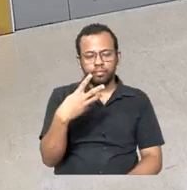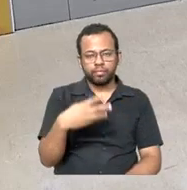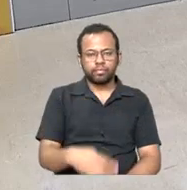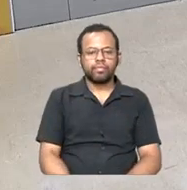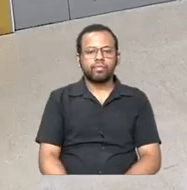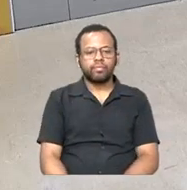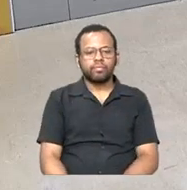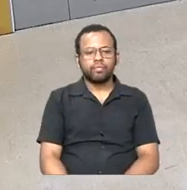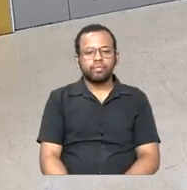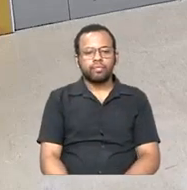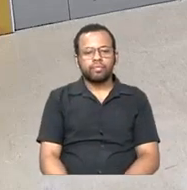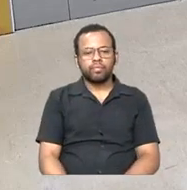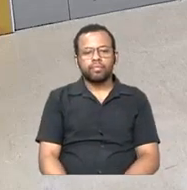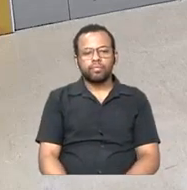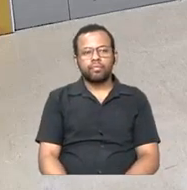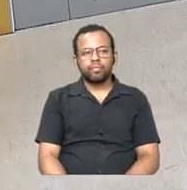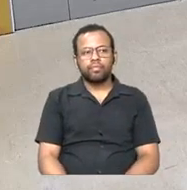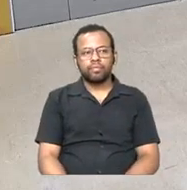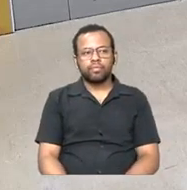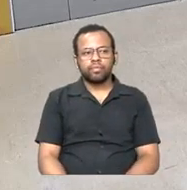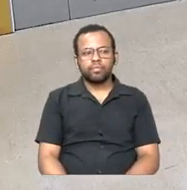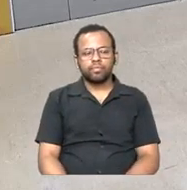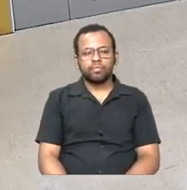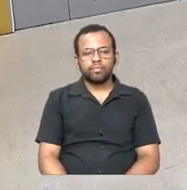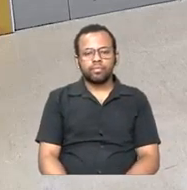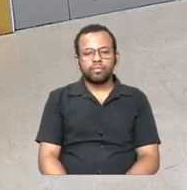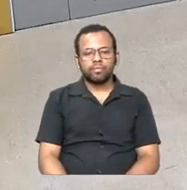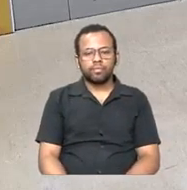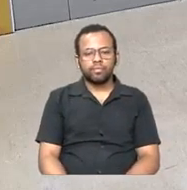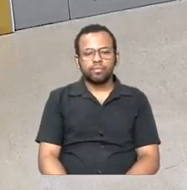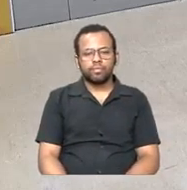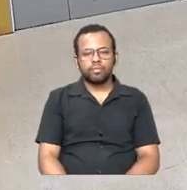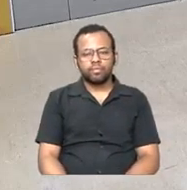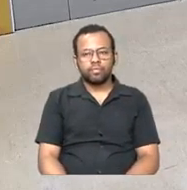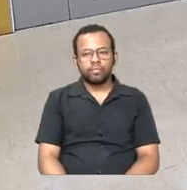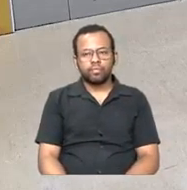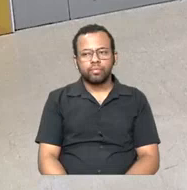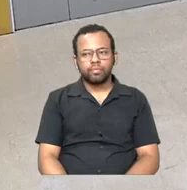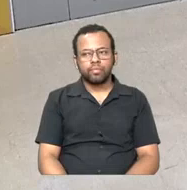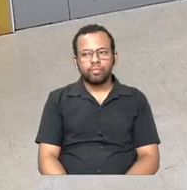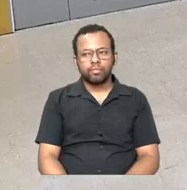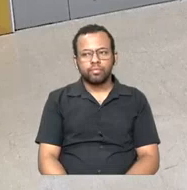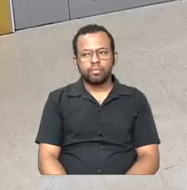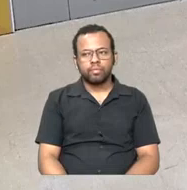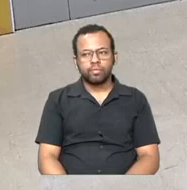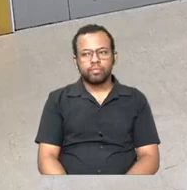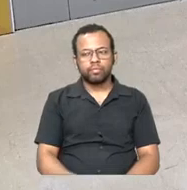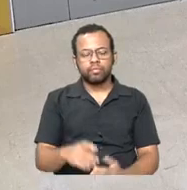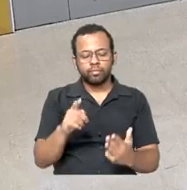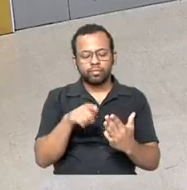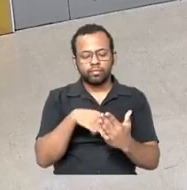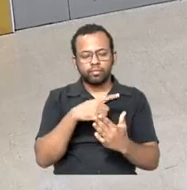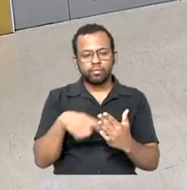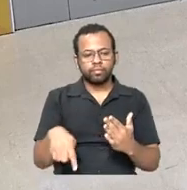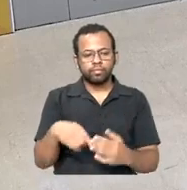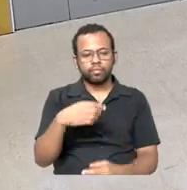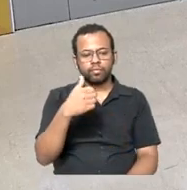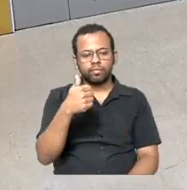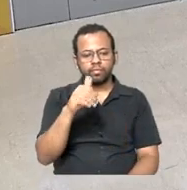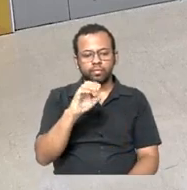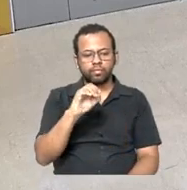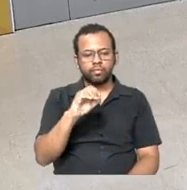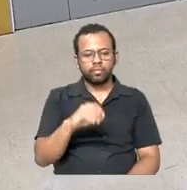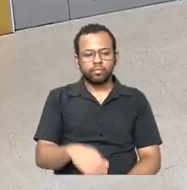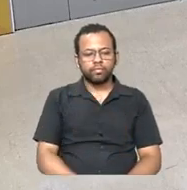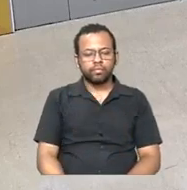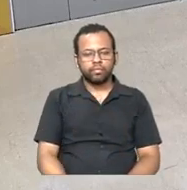saiu agora número três Mark número 3 marque também número 10 número 10